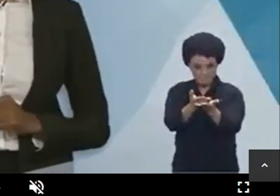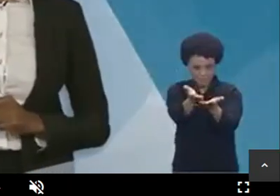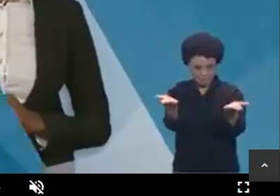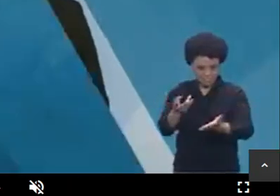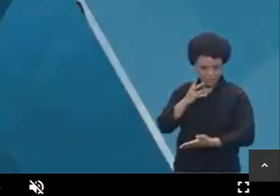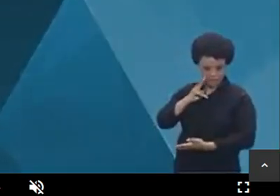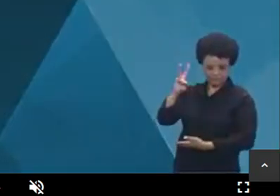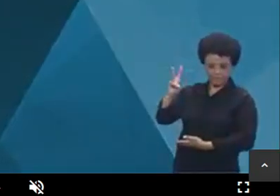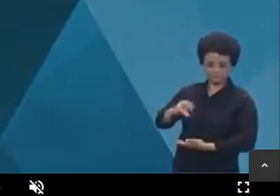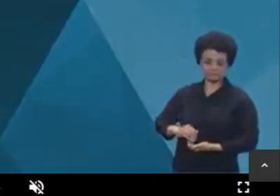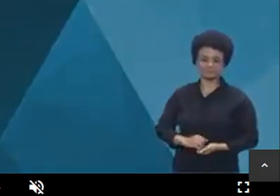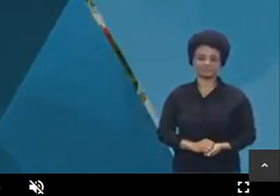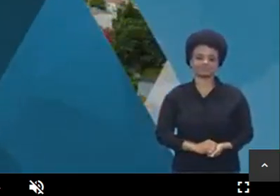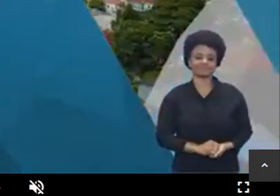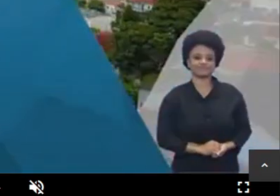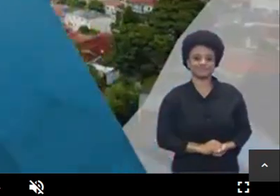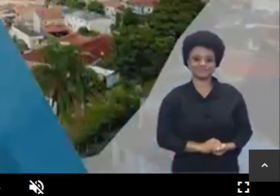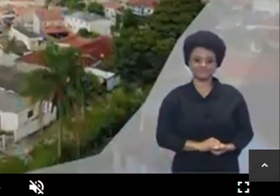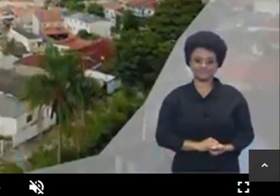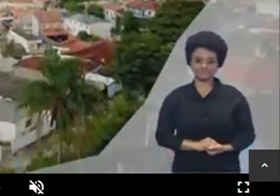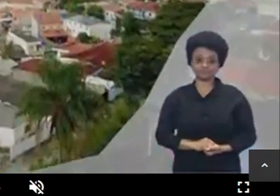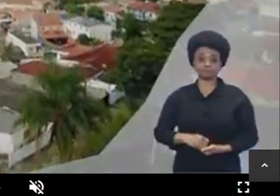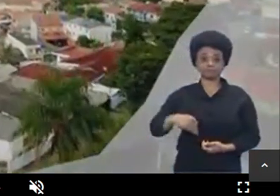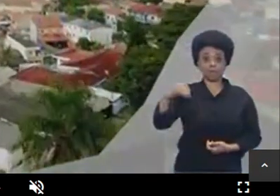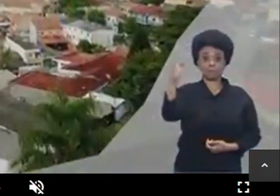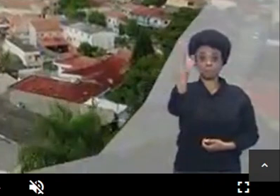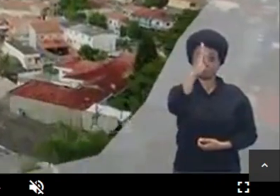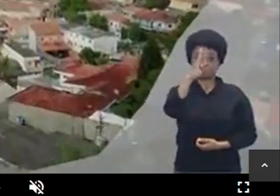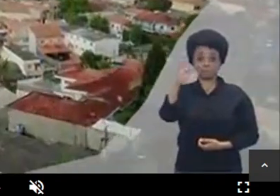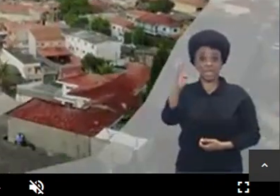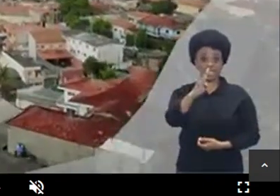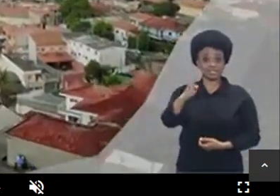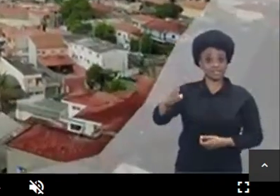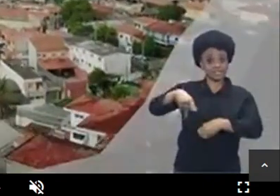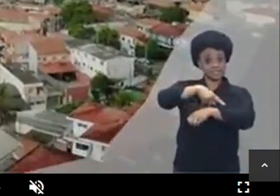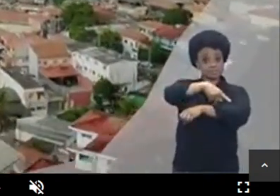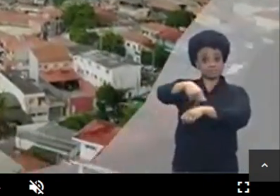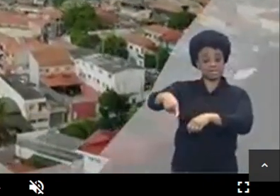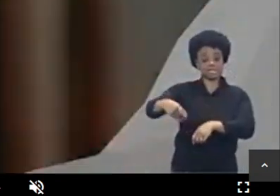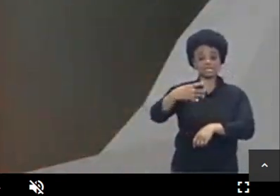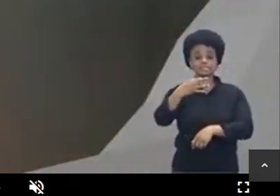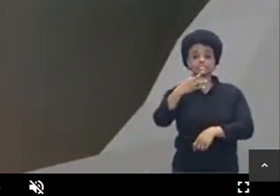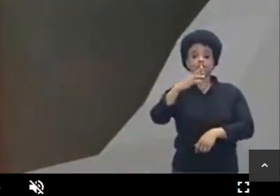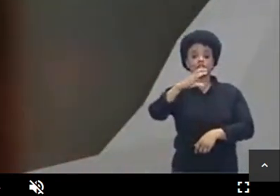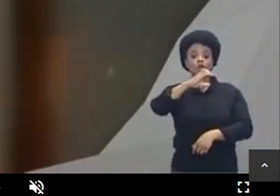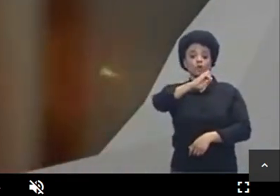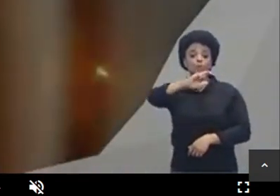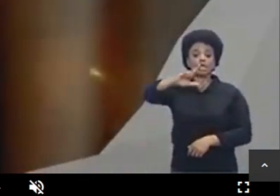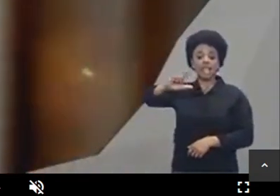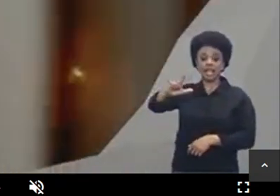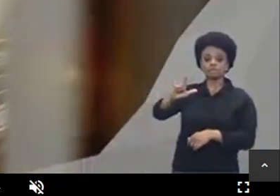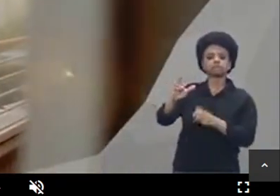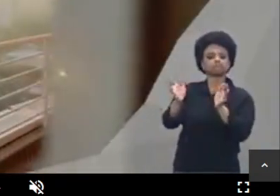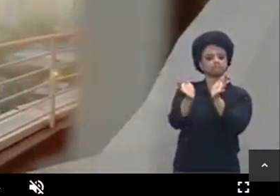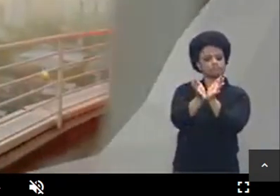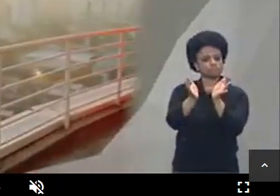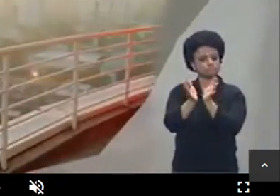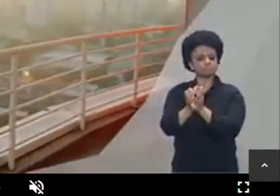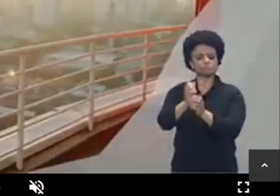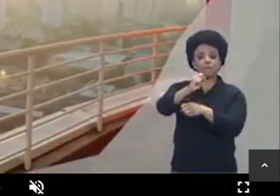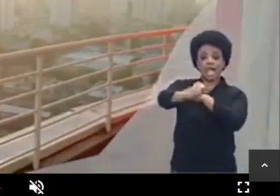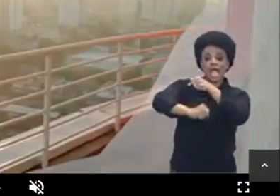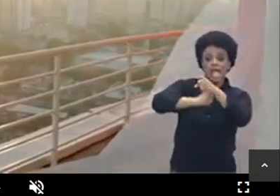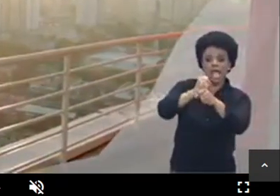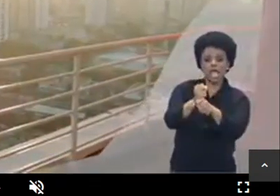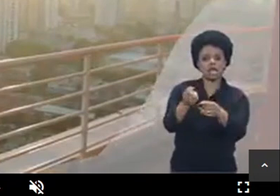ver. O Brasil é um país tropical, com as estações do ano bem divididas, ou quase